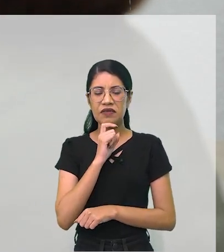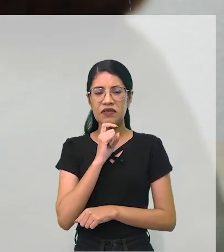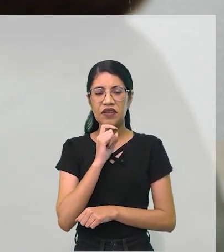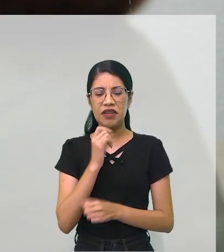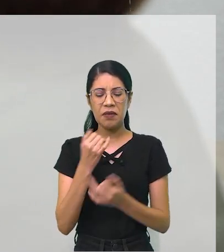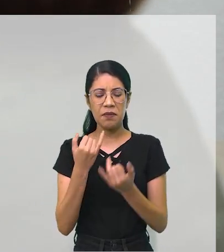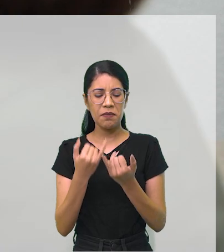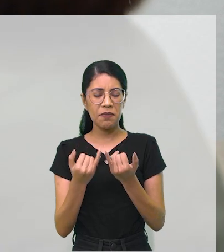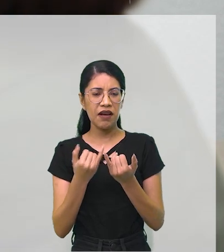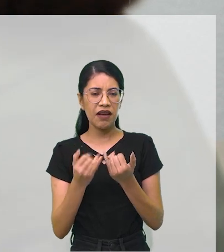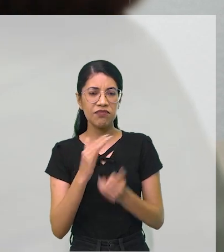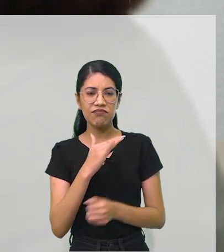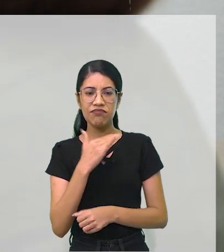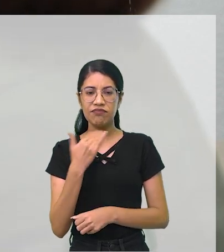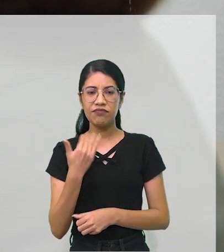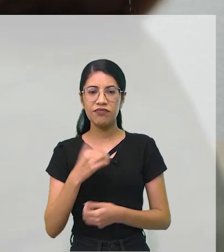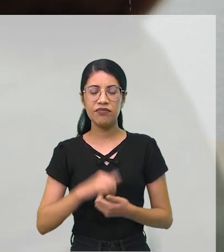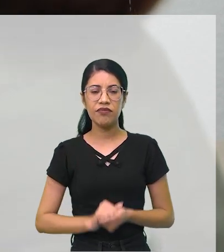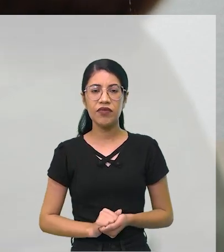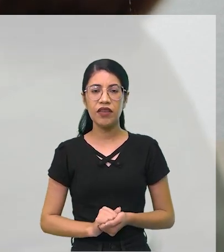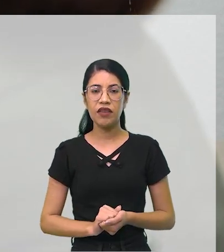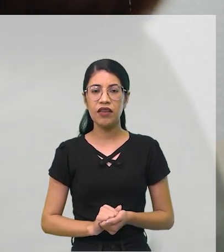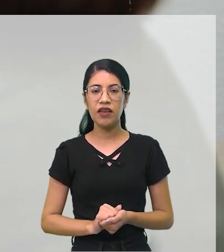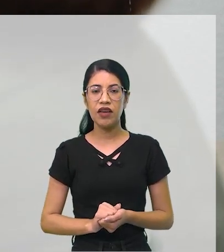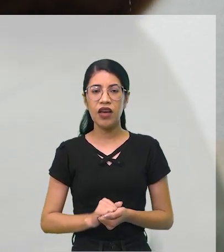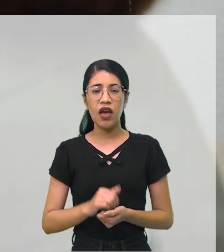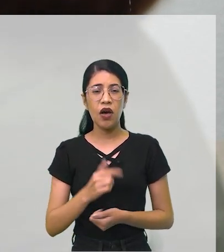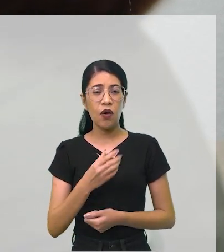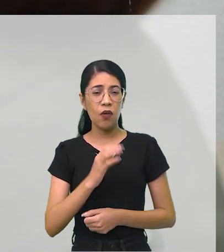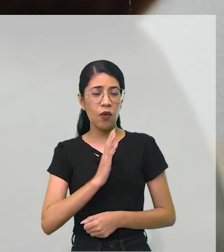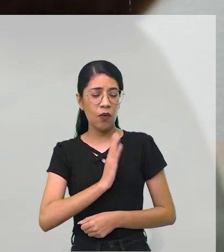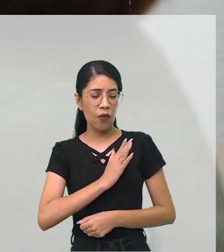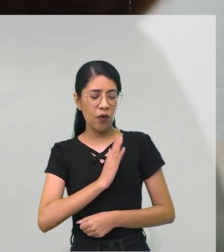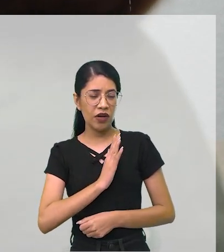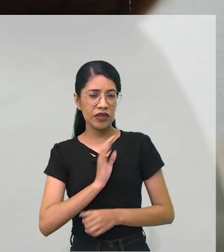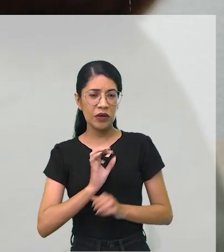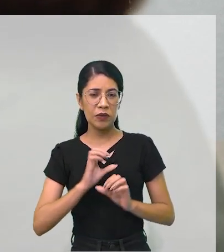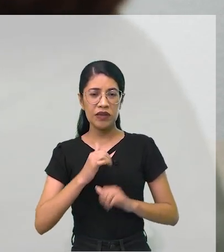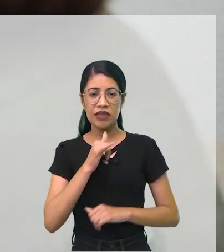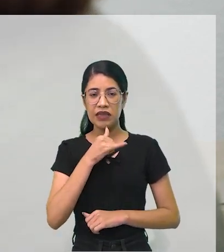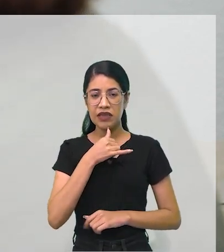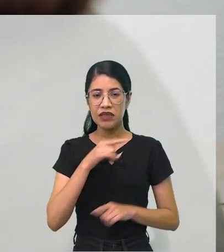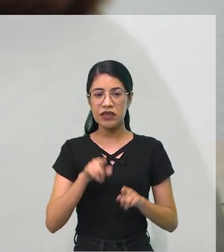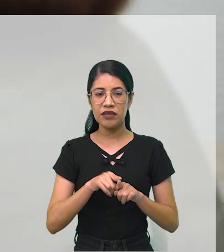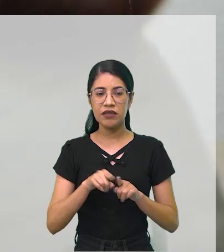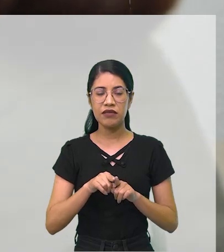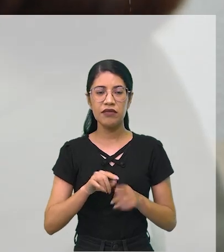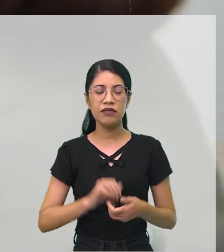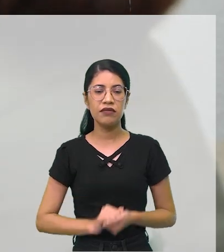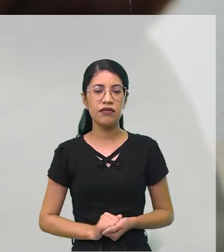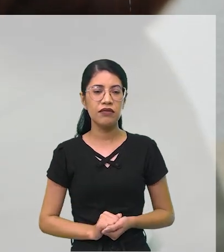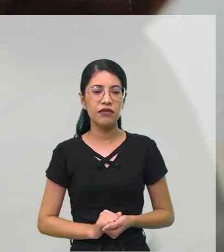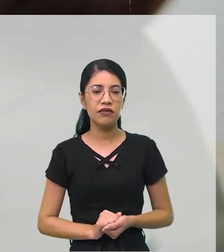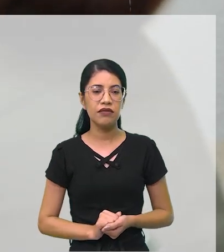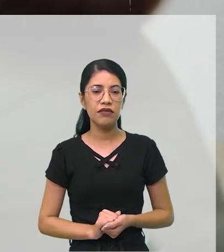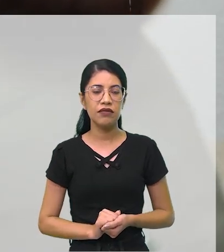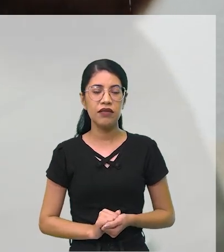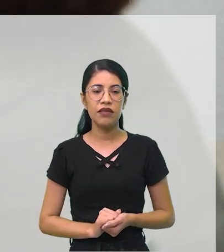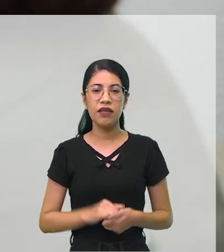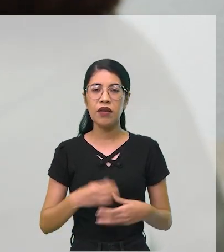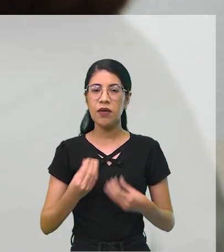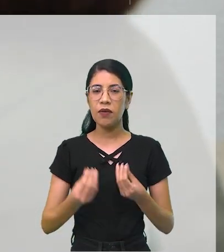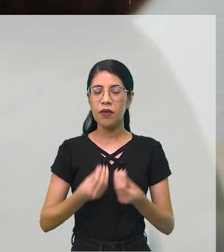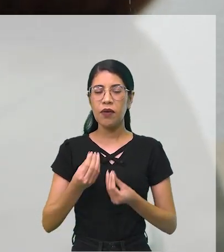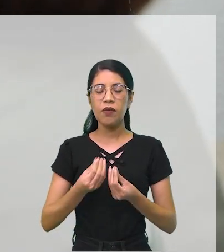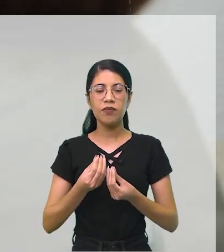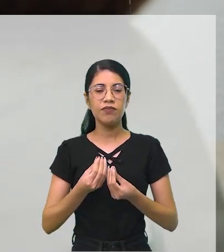mortas. Eu não tinha este coração que nem se mostra. Eu mudei por esta mudança,